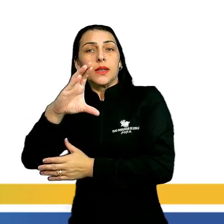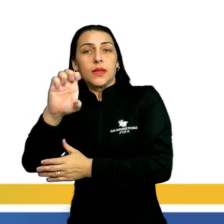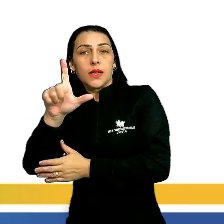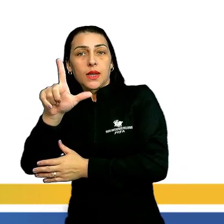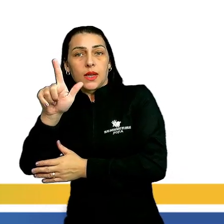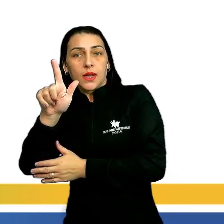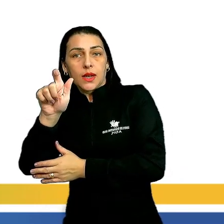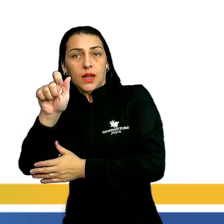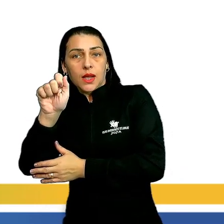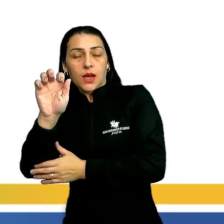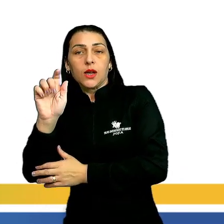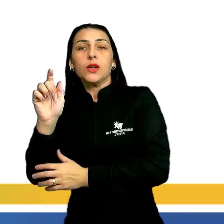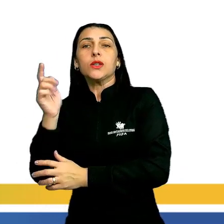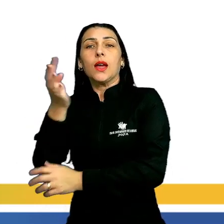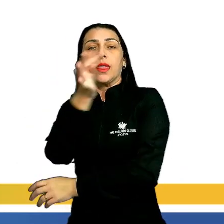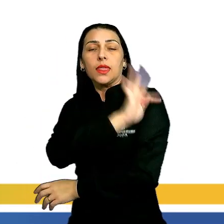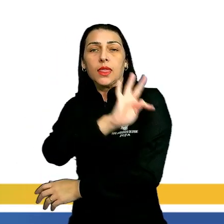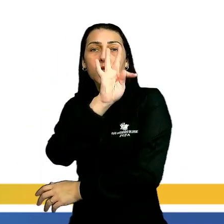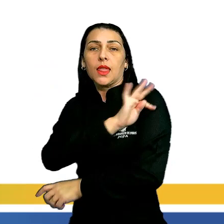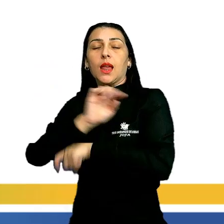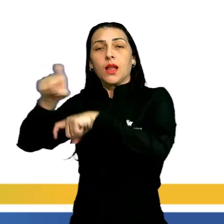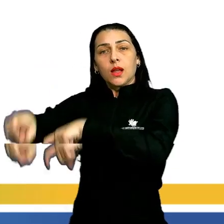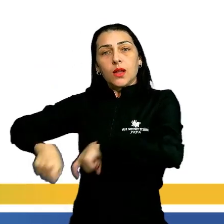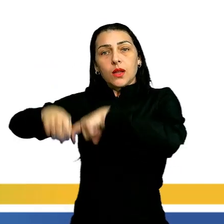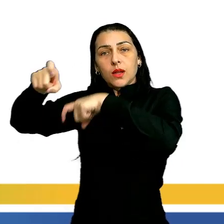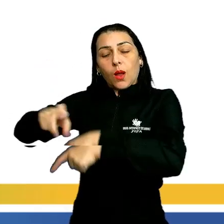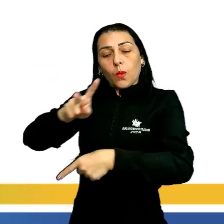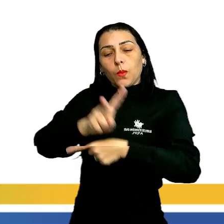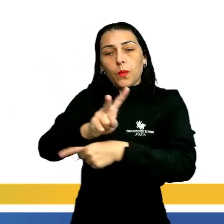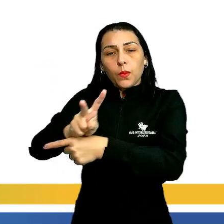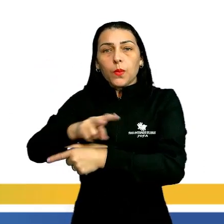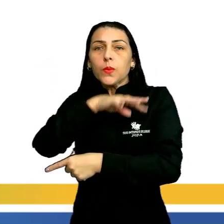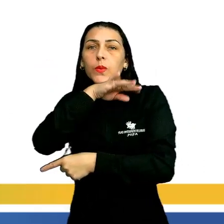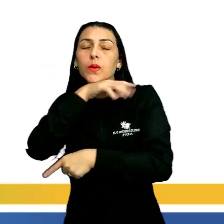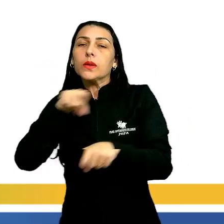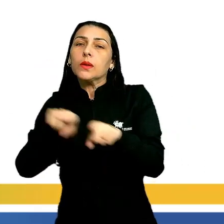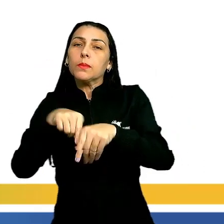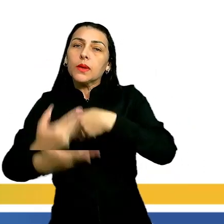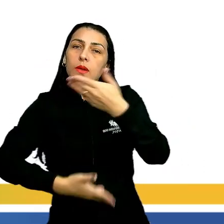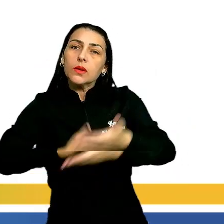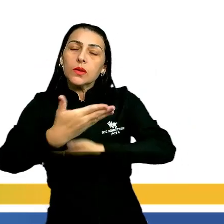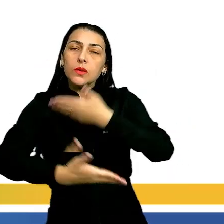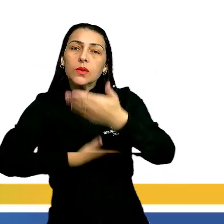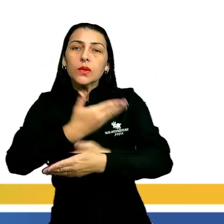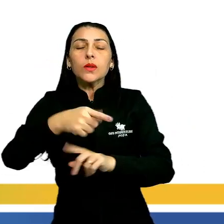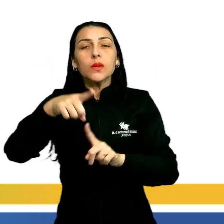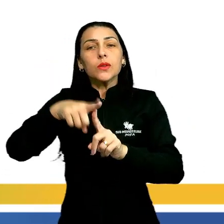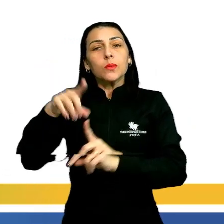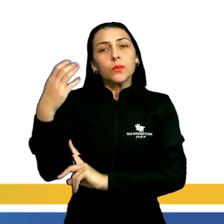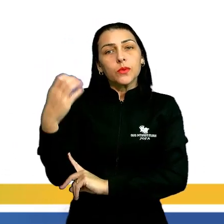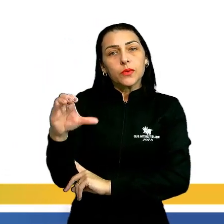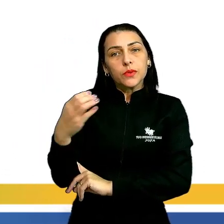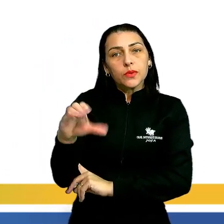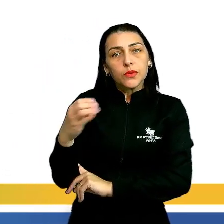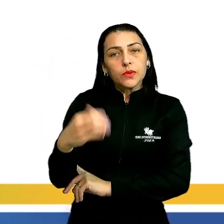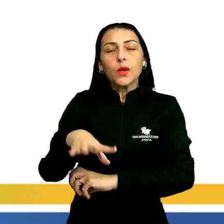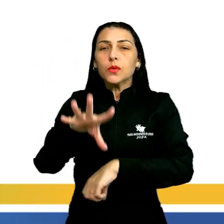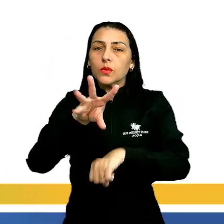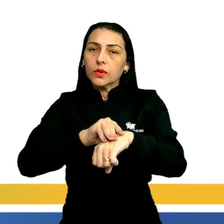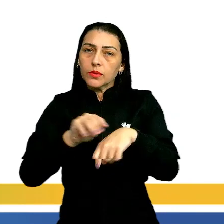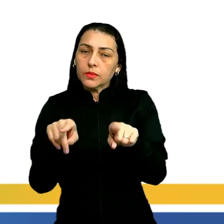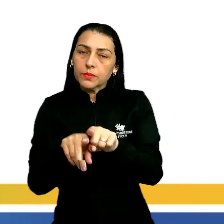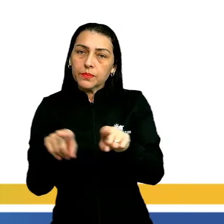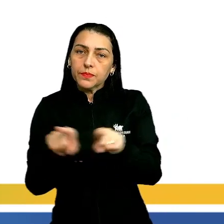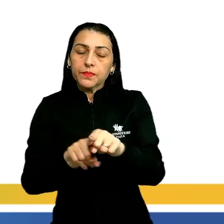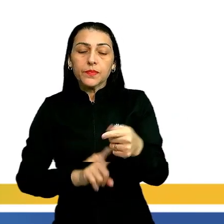agricultura, a técnica, a própria criação de animais estão relacionados a esse tipo de ciência, a esse tipo de